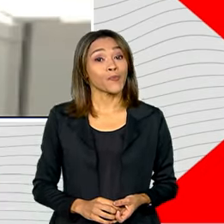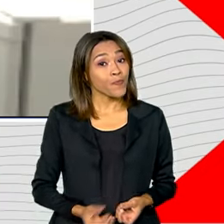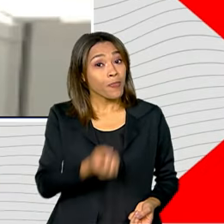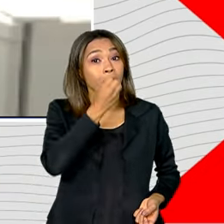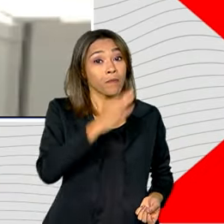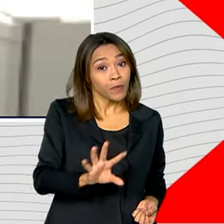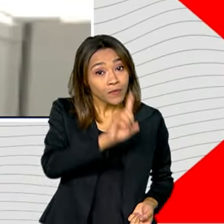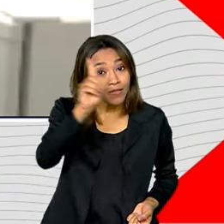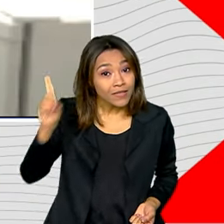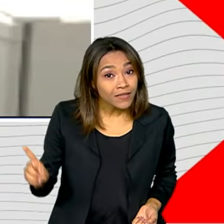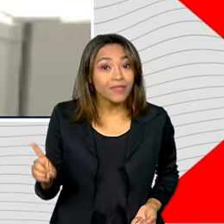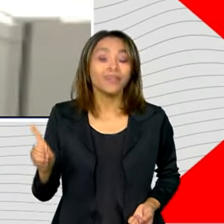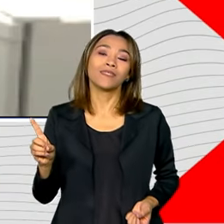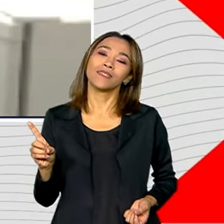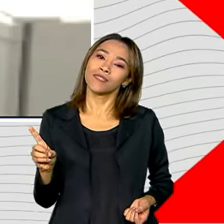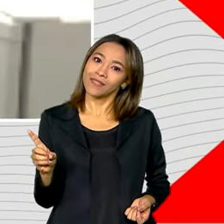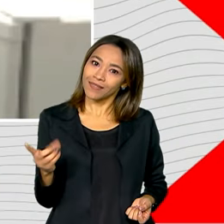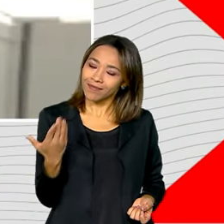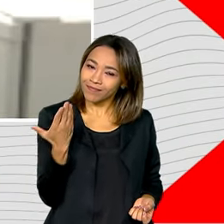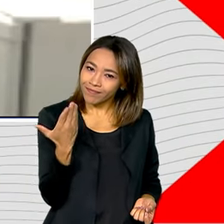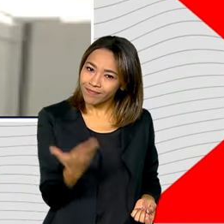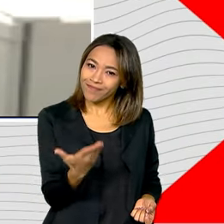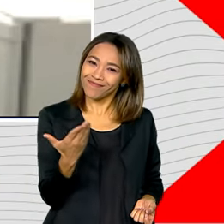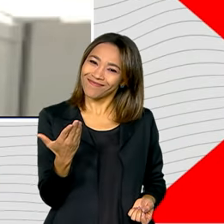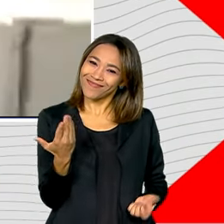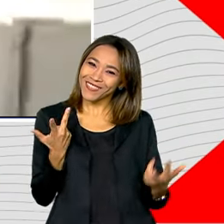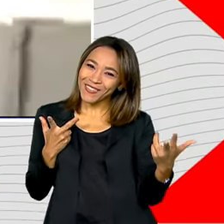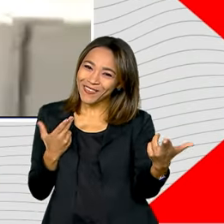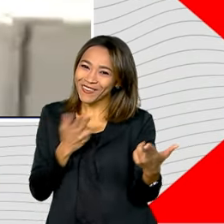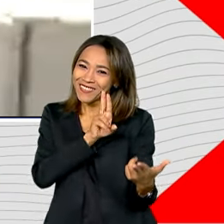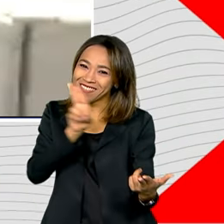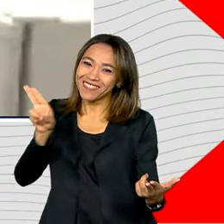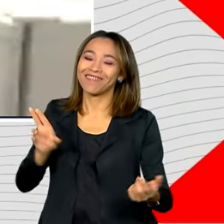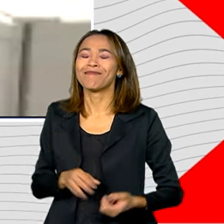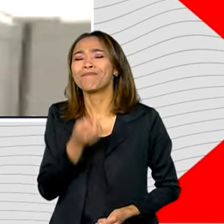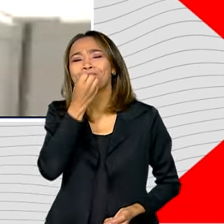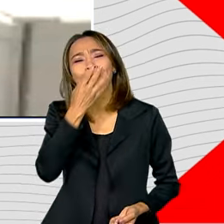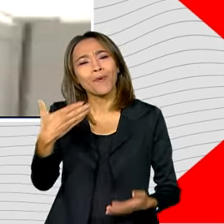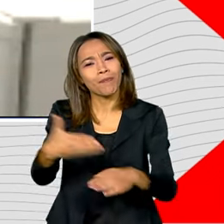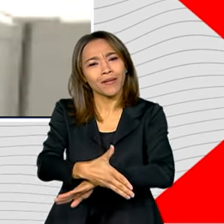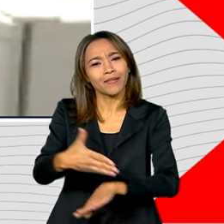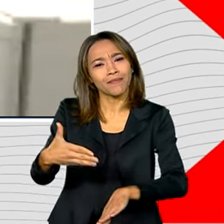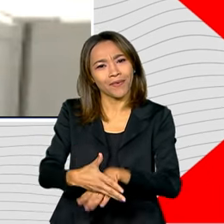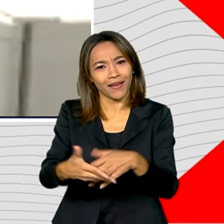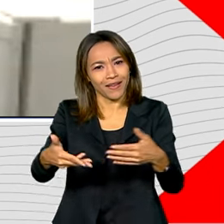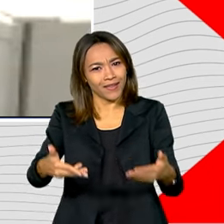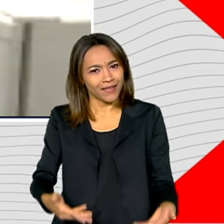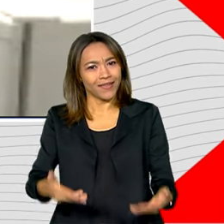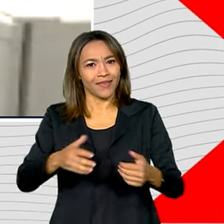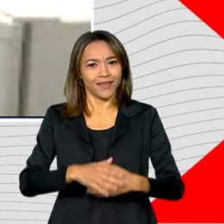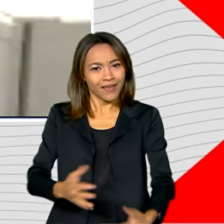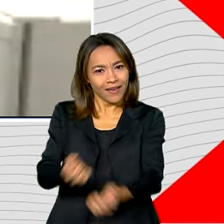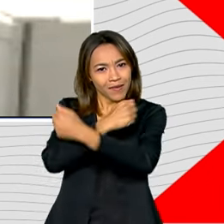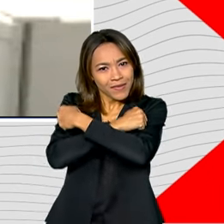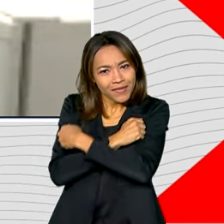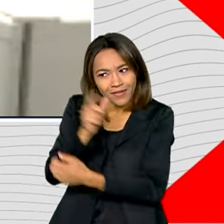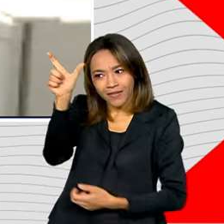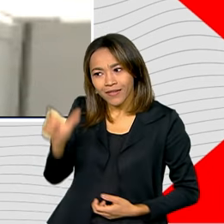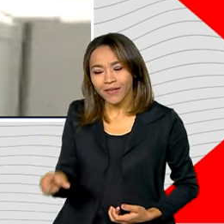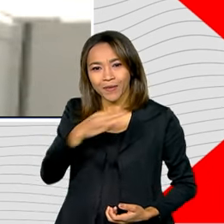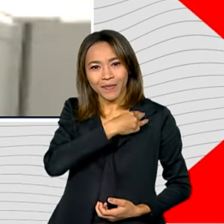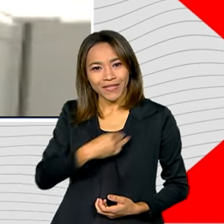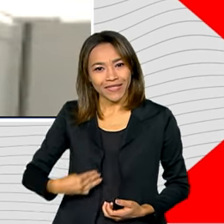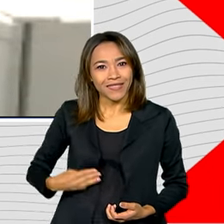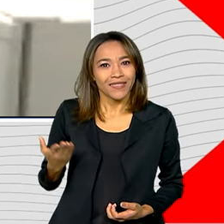Bom dia, Karen, Mel, minha xará. Que bom participar com vocês nesse momento. Abraçar o ministro André de Paula